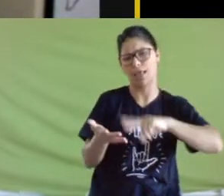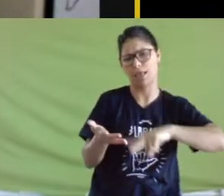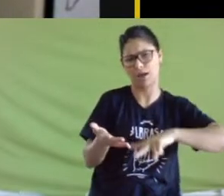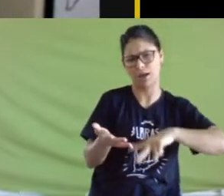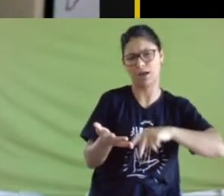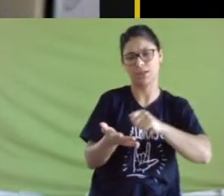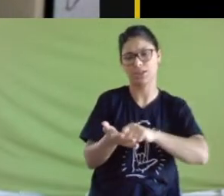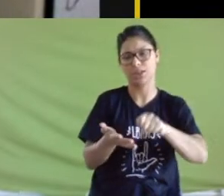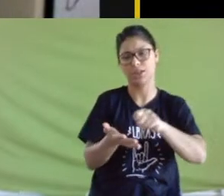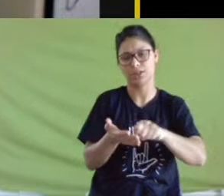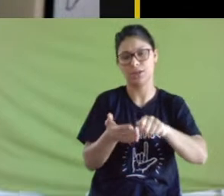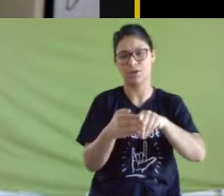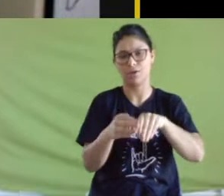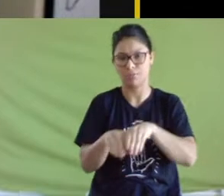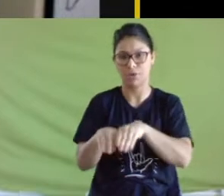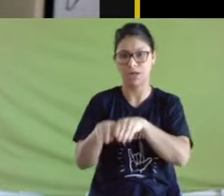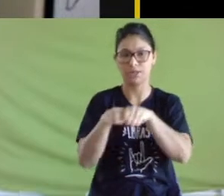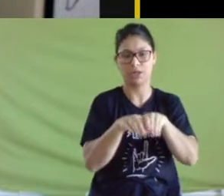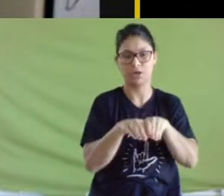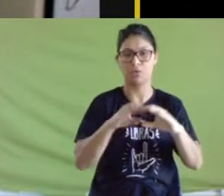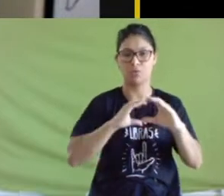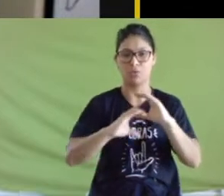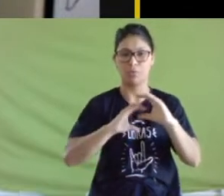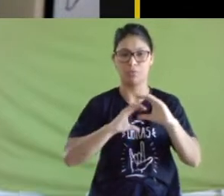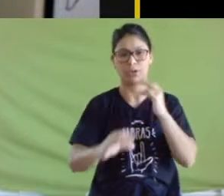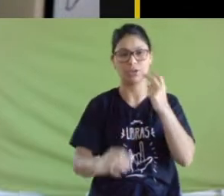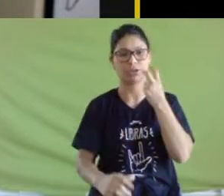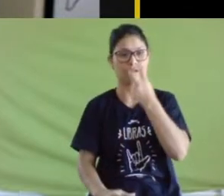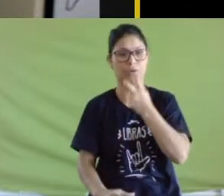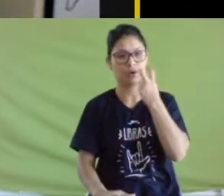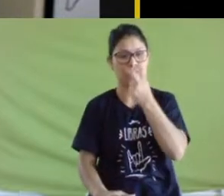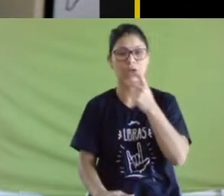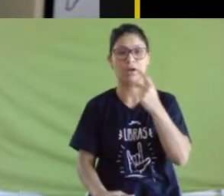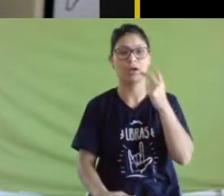padrão da comunicação oral, os padrões da fala,